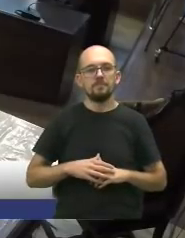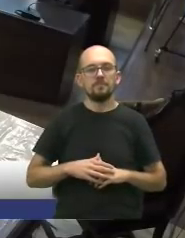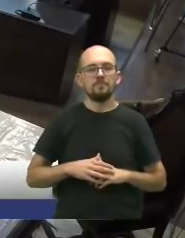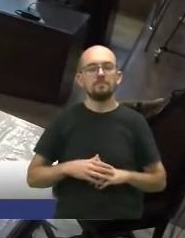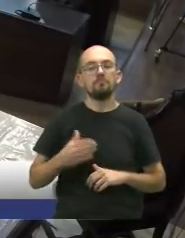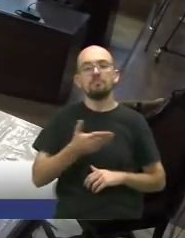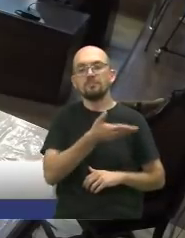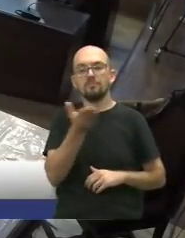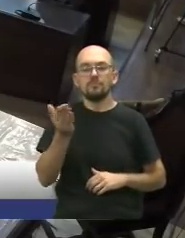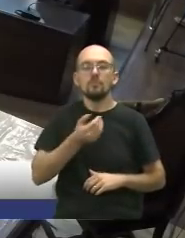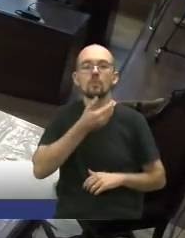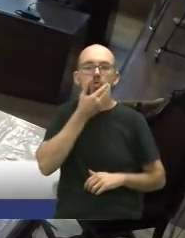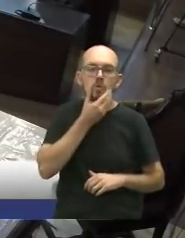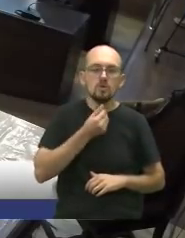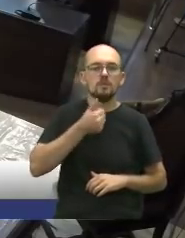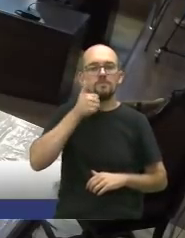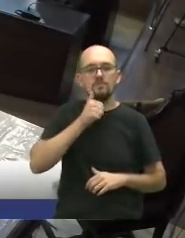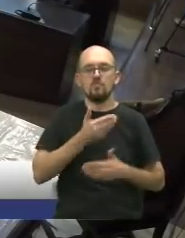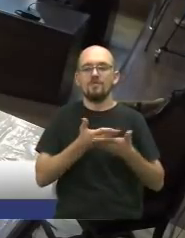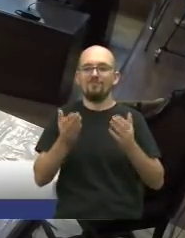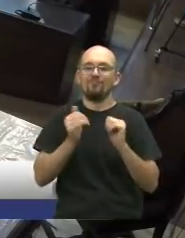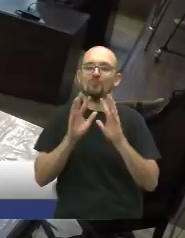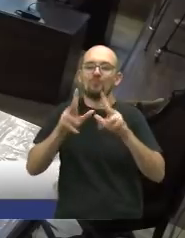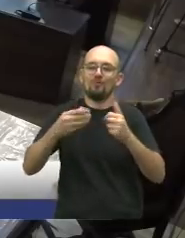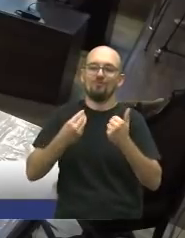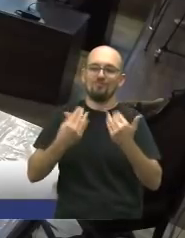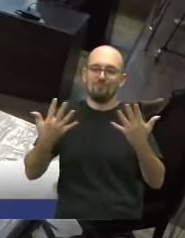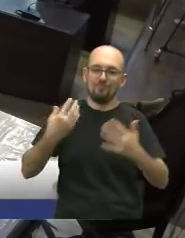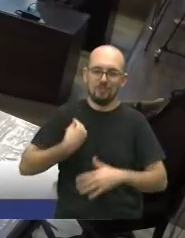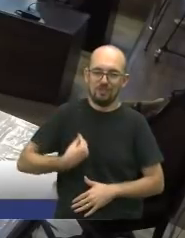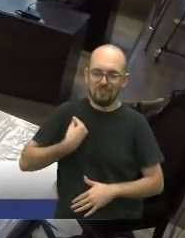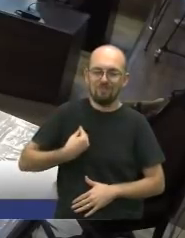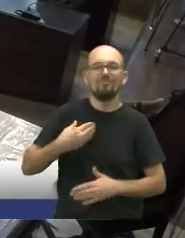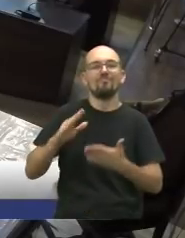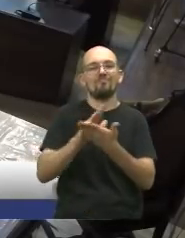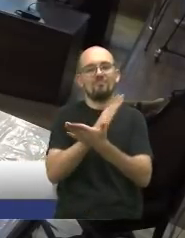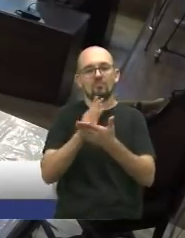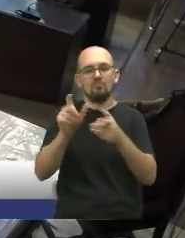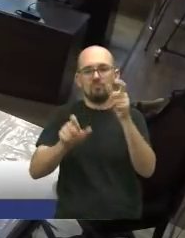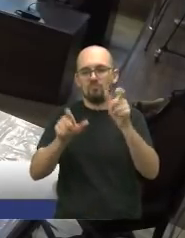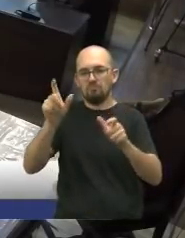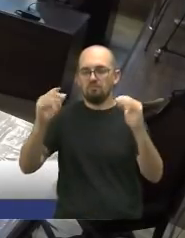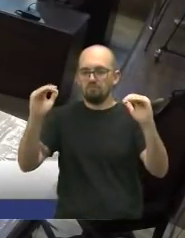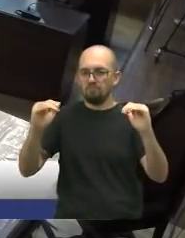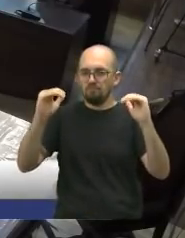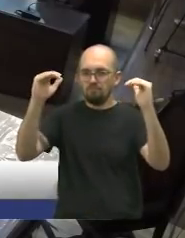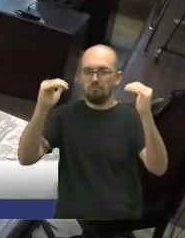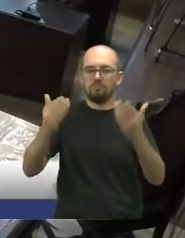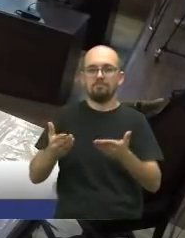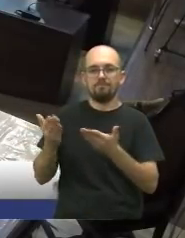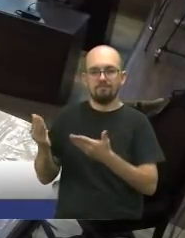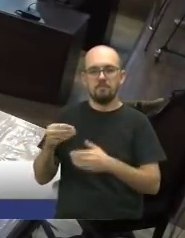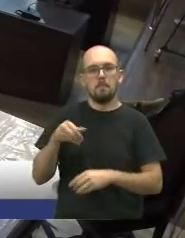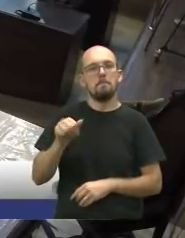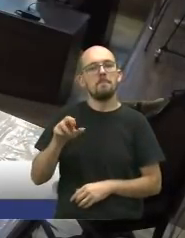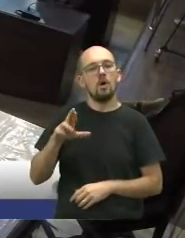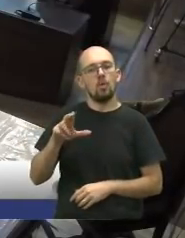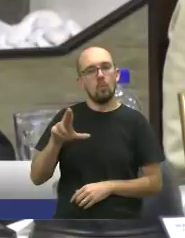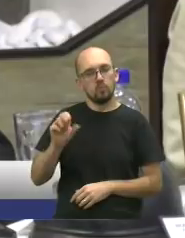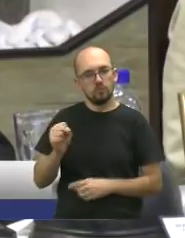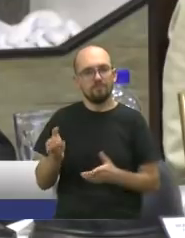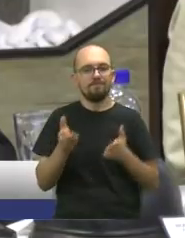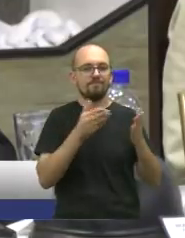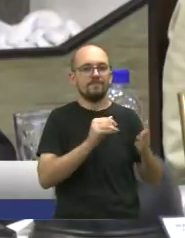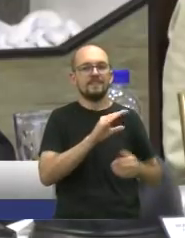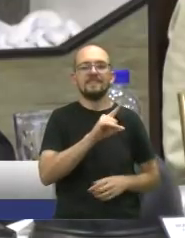Senhoras e senhores, público presente, autoridades, Marcos, Célio, uma boa